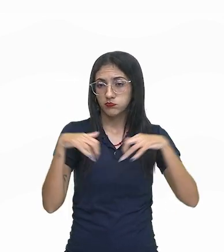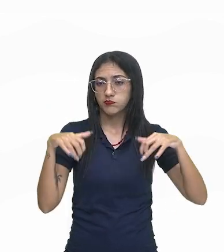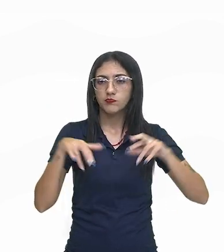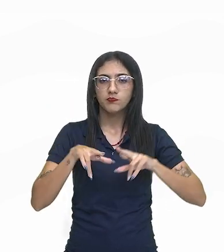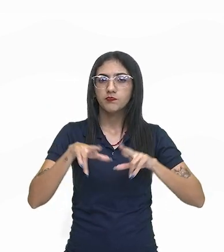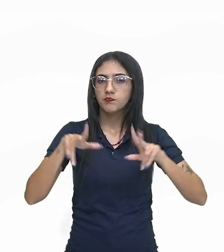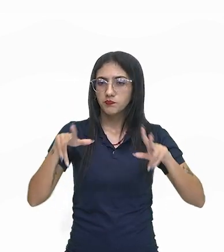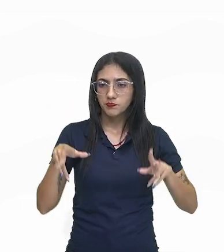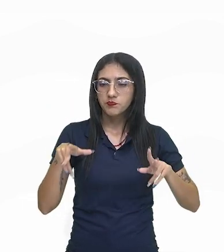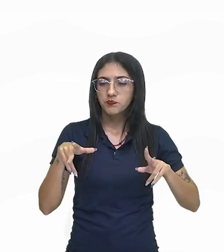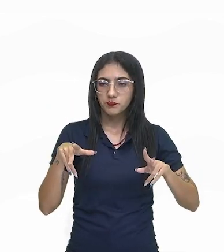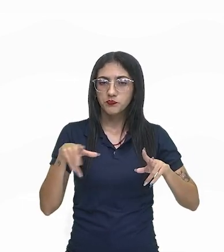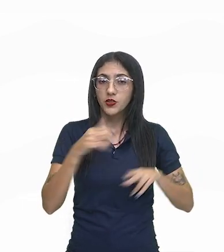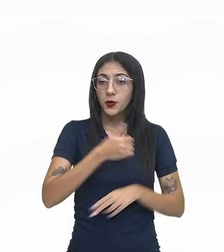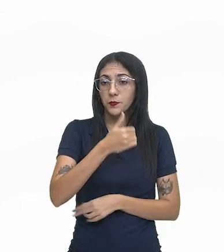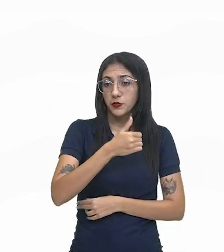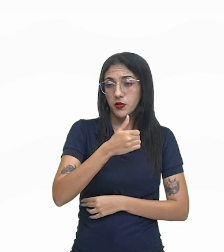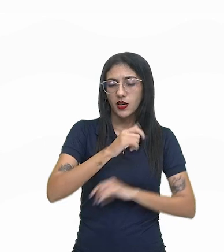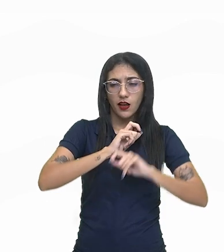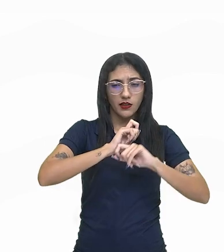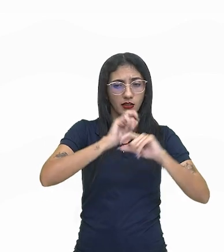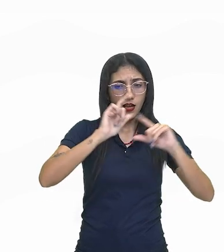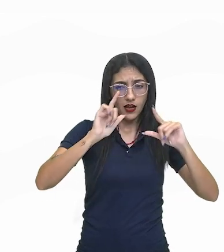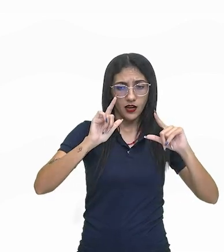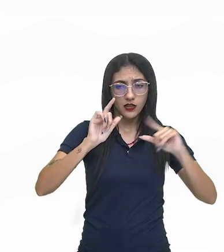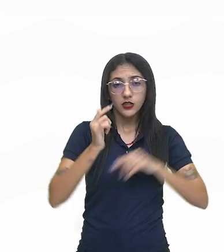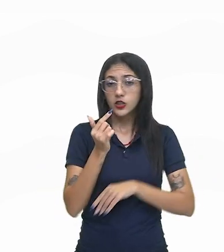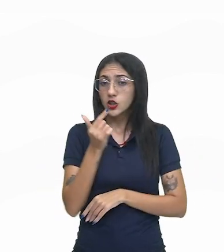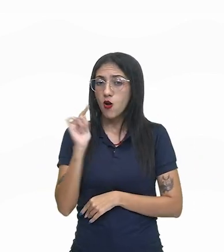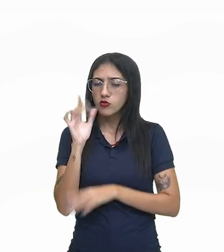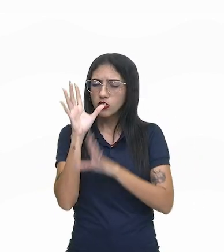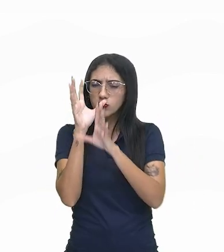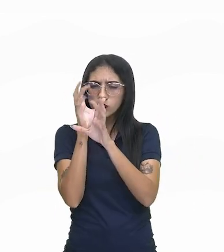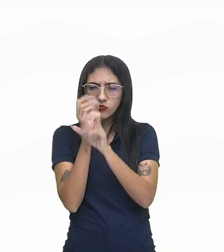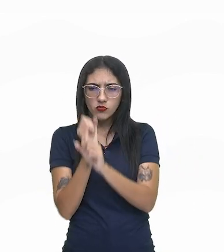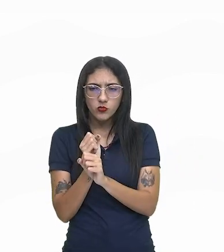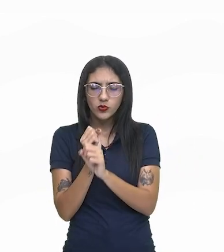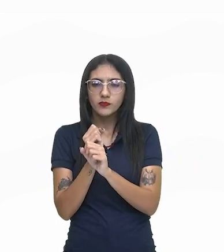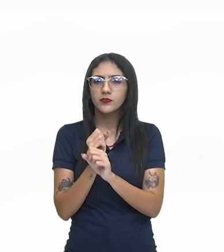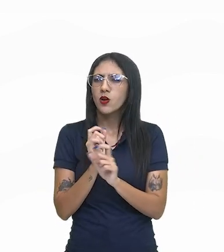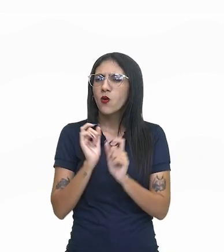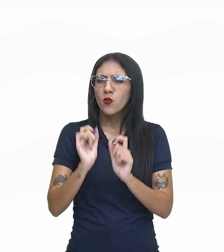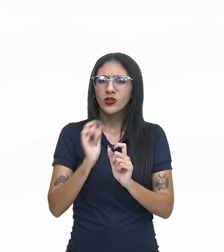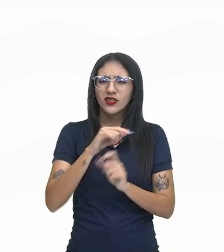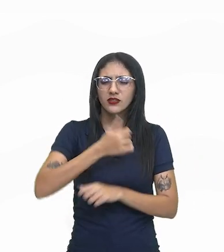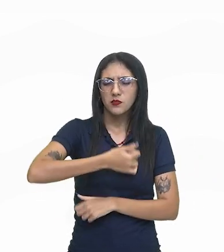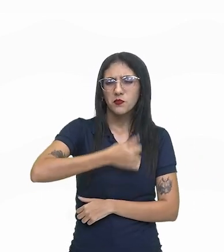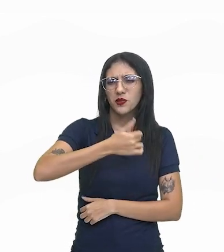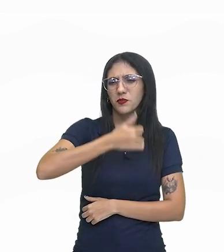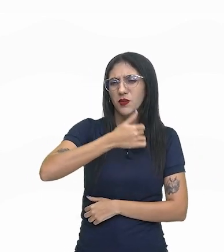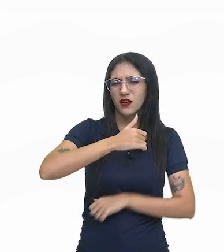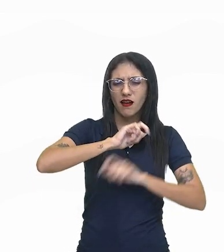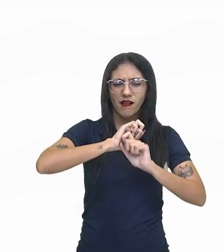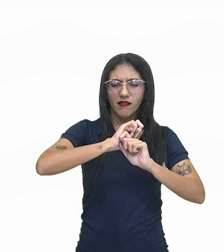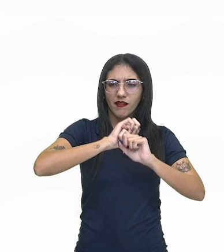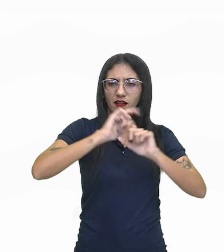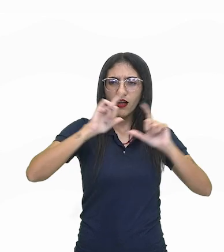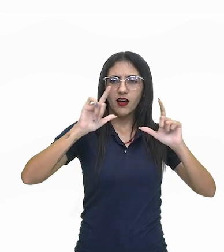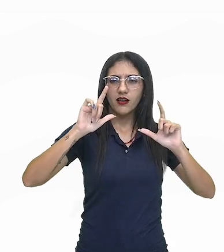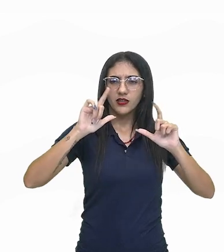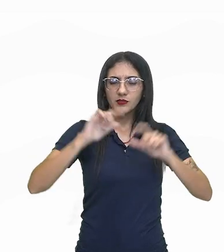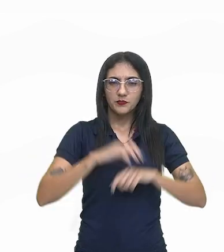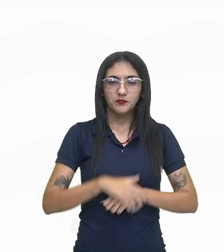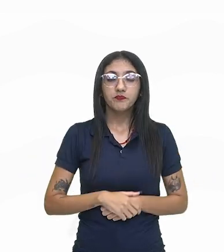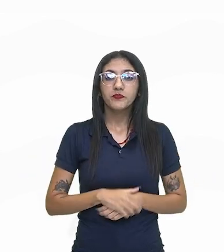específicas, chamada fase clara e a fase escura. O que é a fase clara, professora?